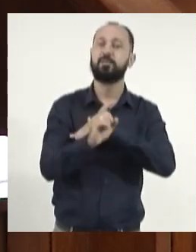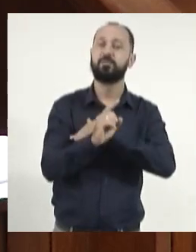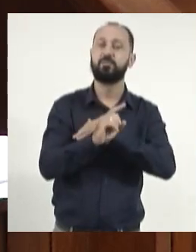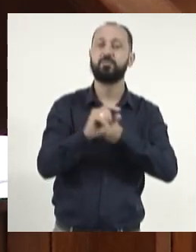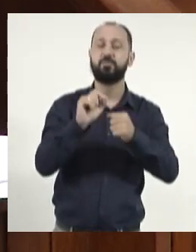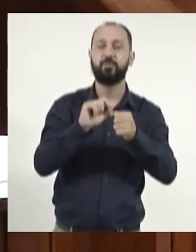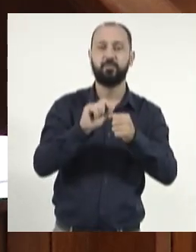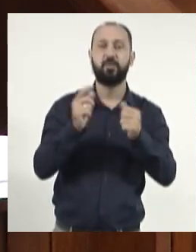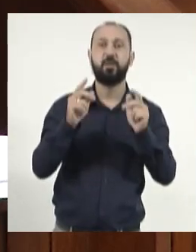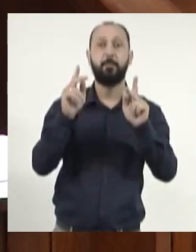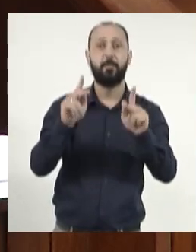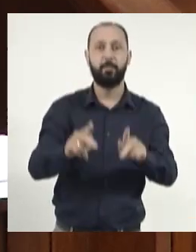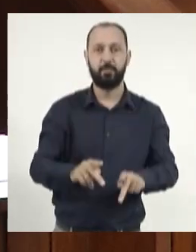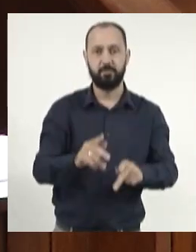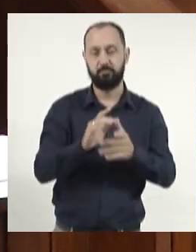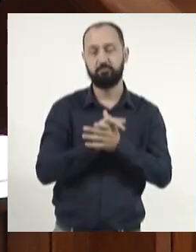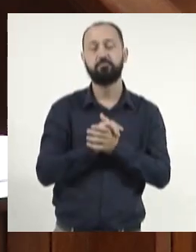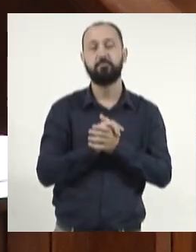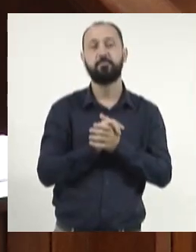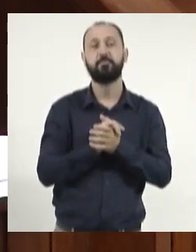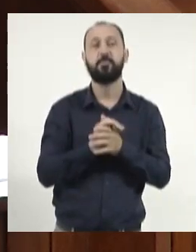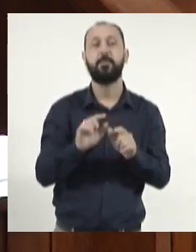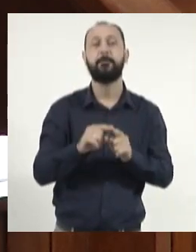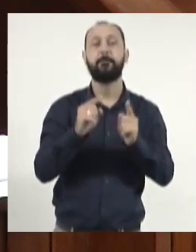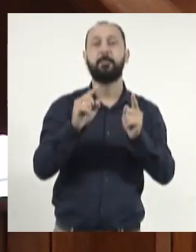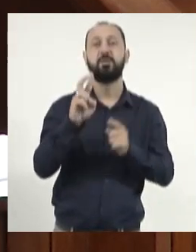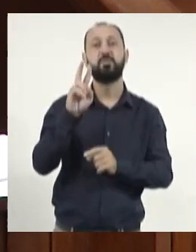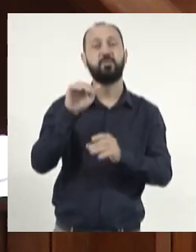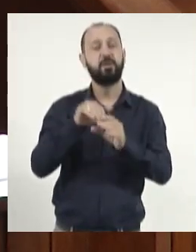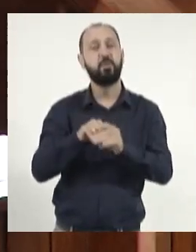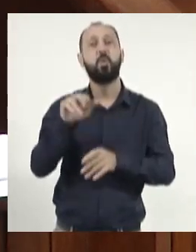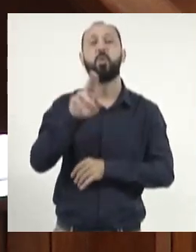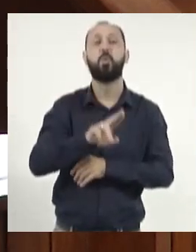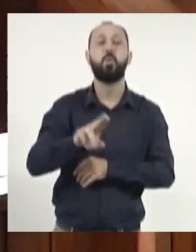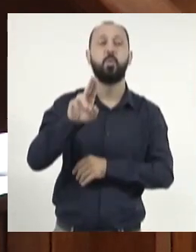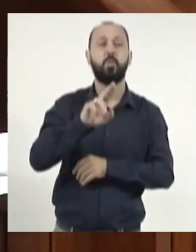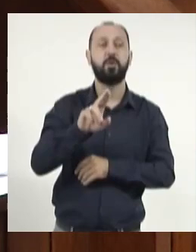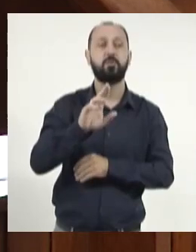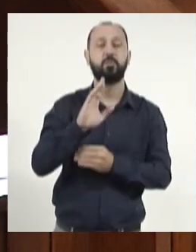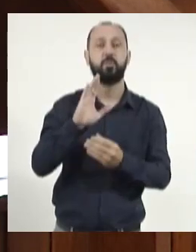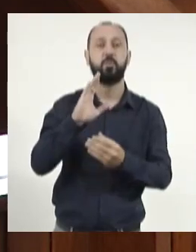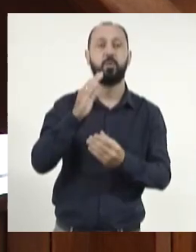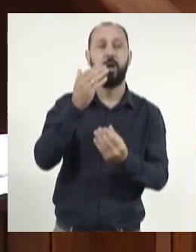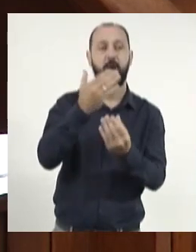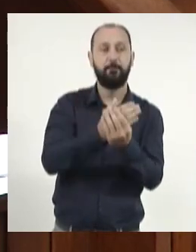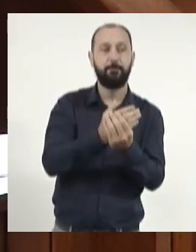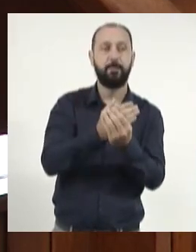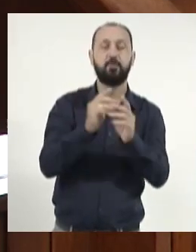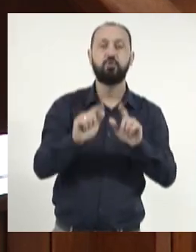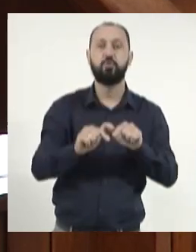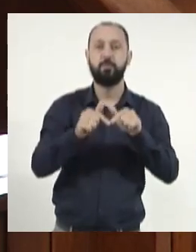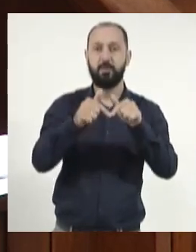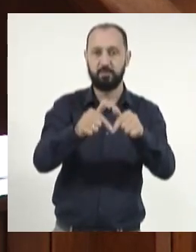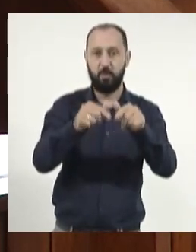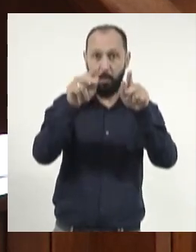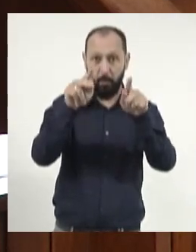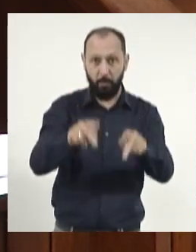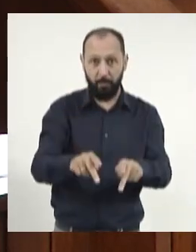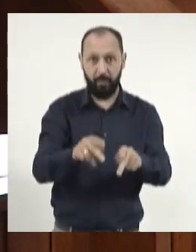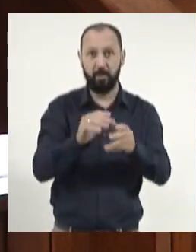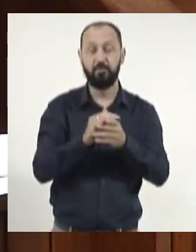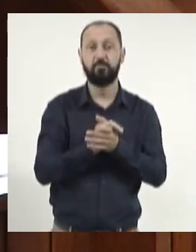que foram prestados à população, mas o vereador utilizou o arquivamento de uma ação civil